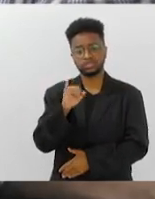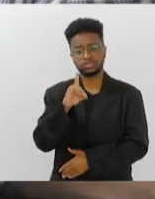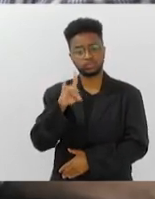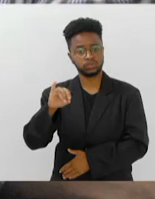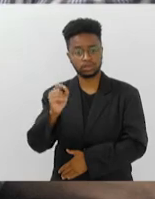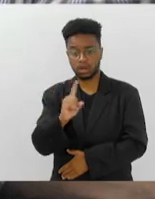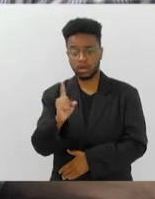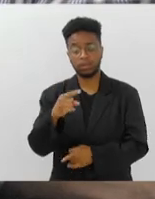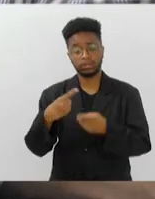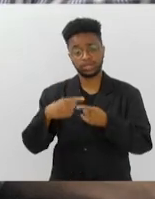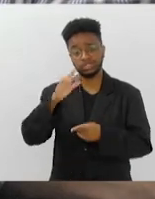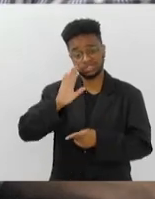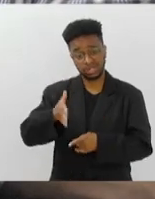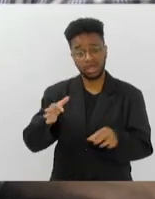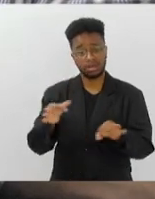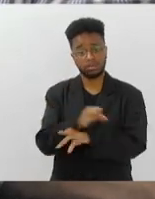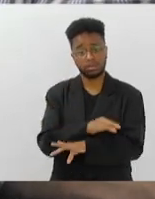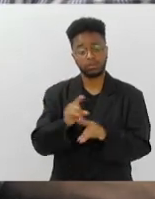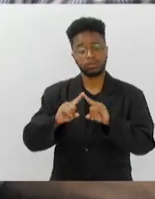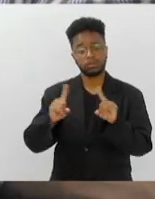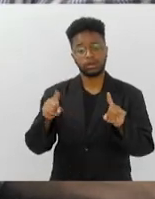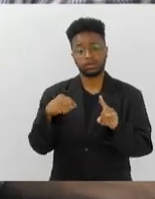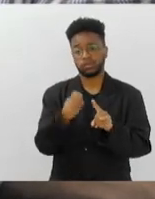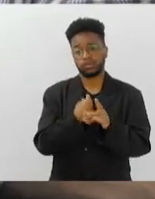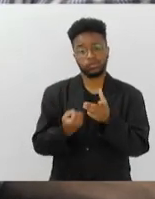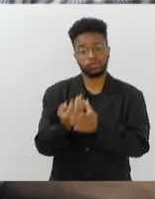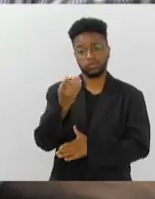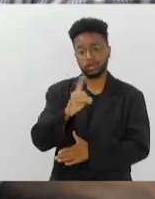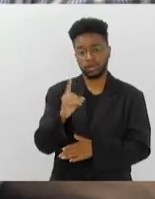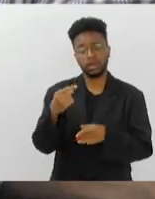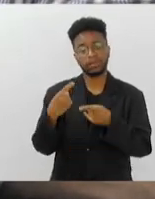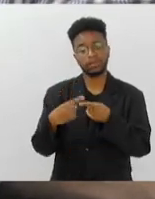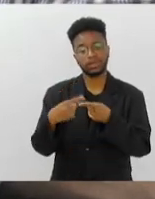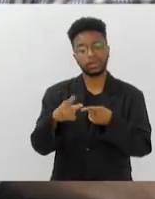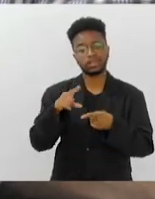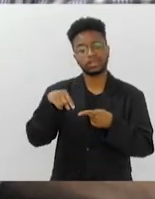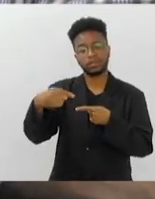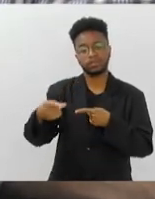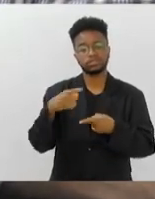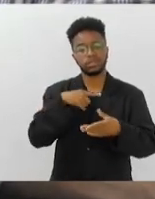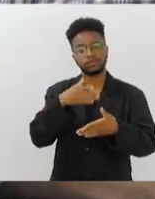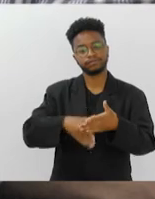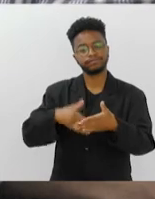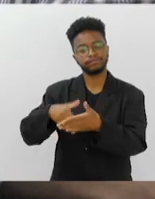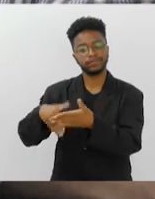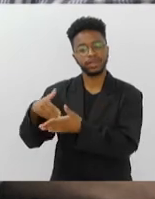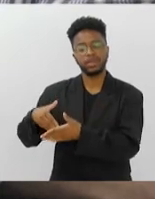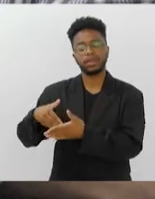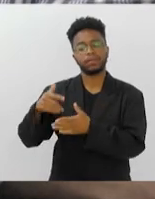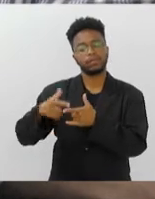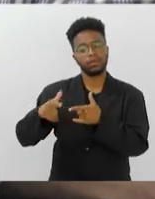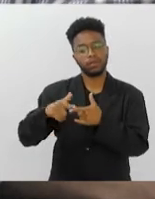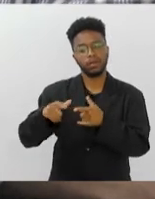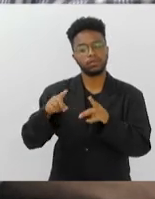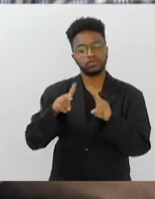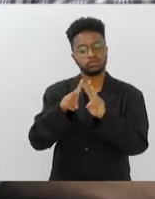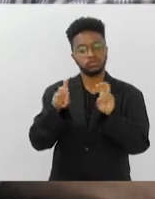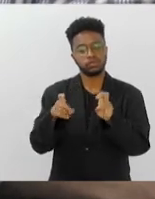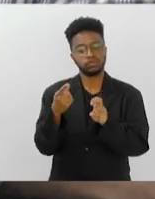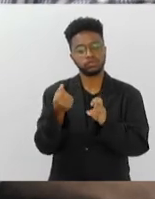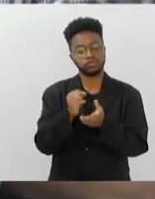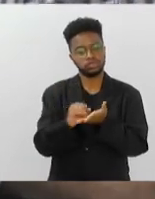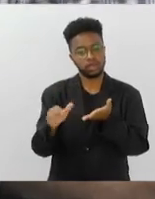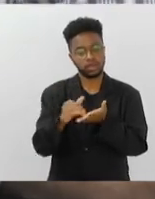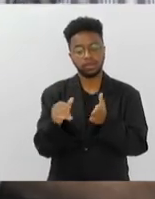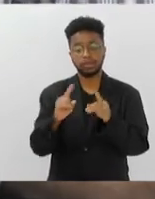já é subsidiado. A gente não está criando, porque senão esbarraria em questões de recuperação e tal. Na verdade, se não